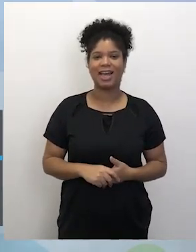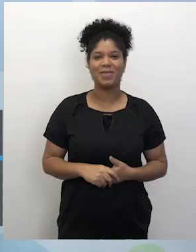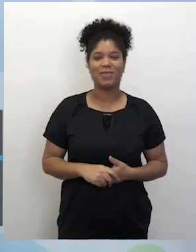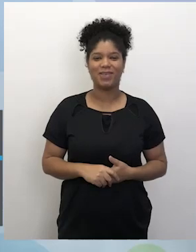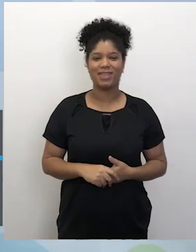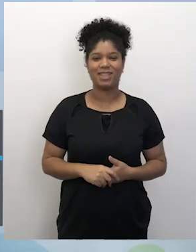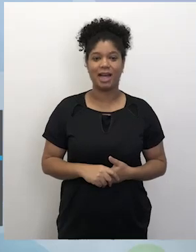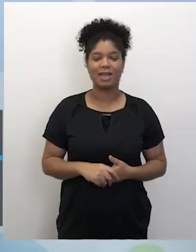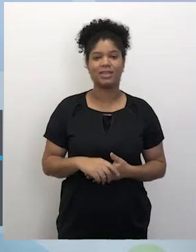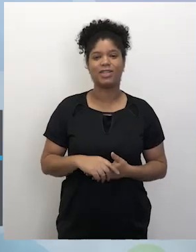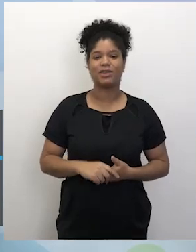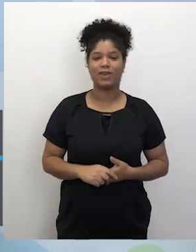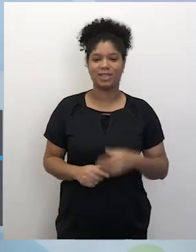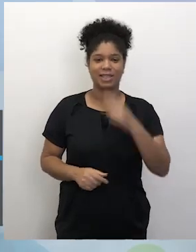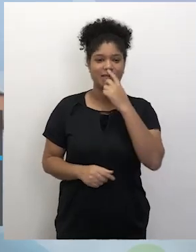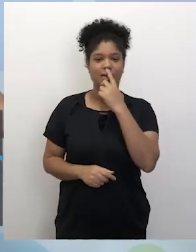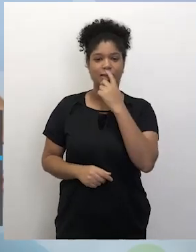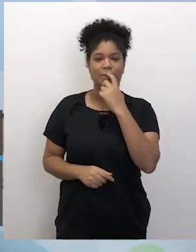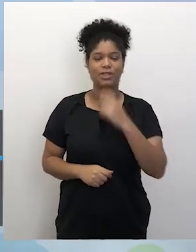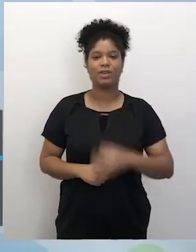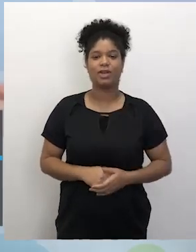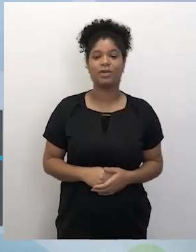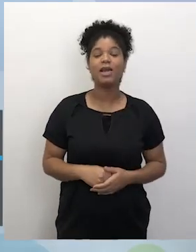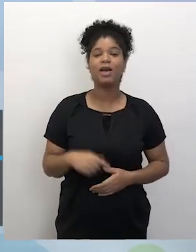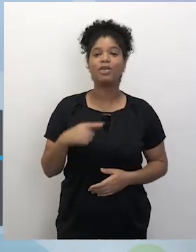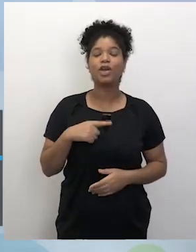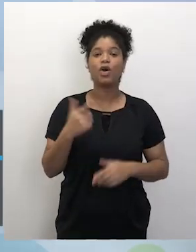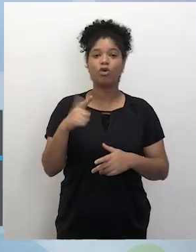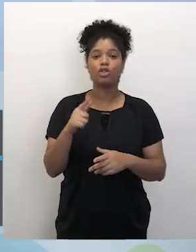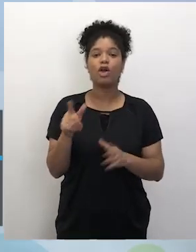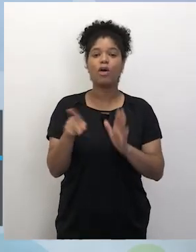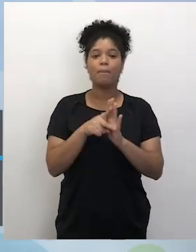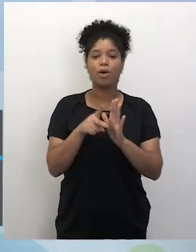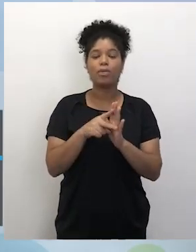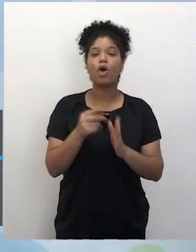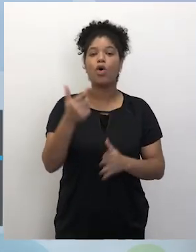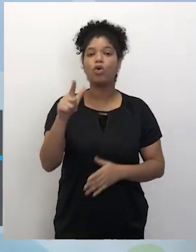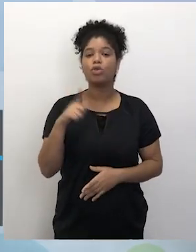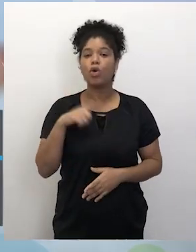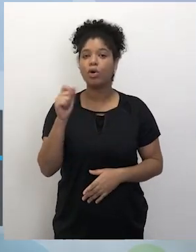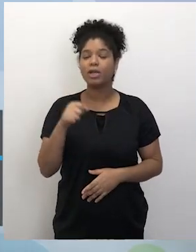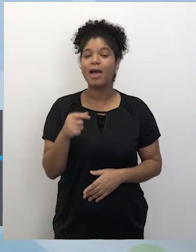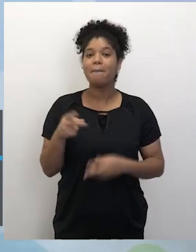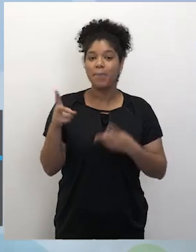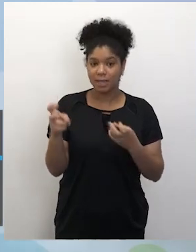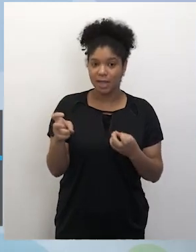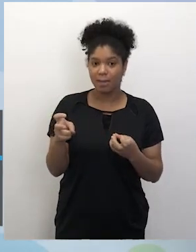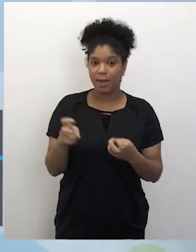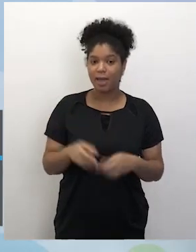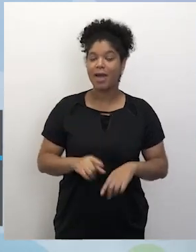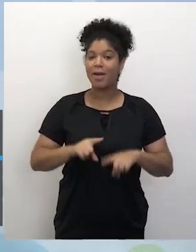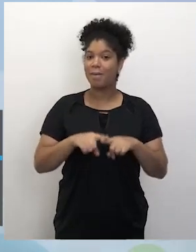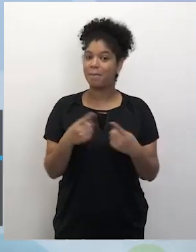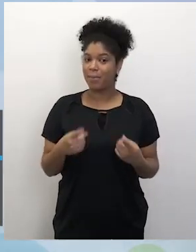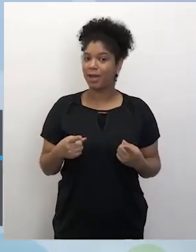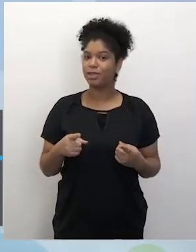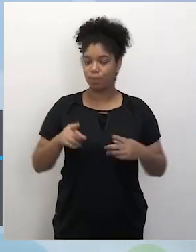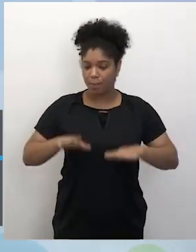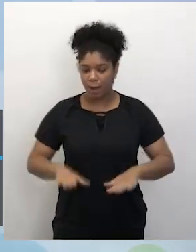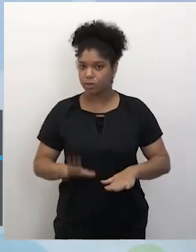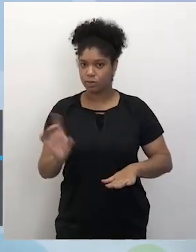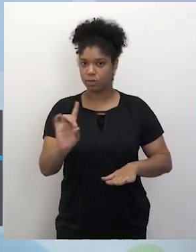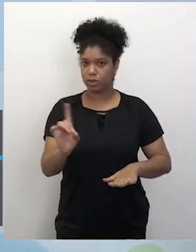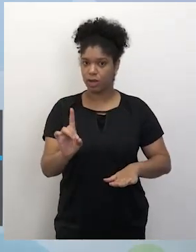movimentos. Esse a gente foi mais, teve mais deslocamento nesse segundo bloco que a gente colocou aí. Só não fomos pra chão, mas a